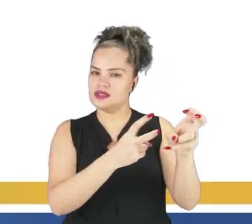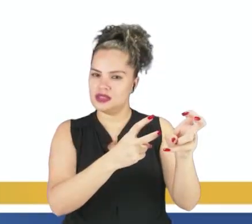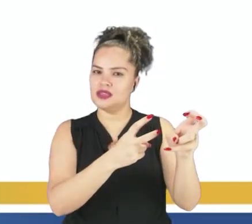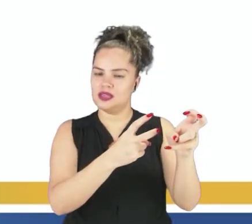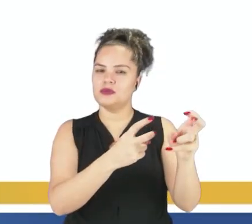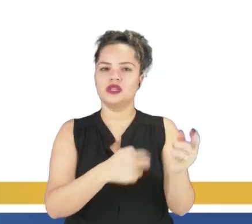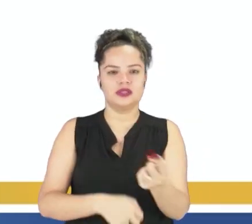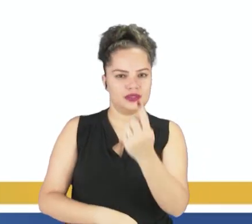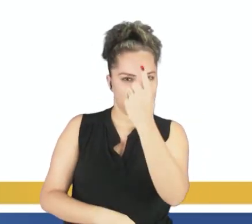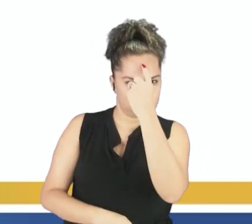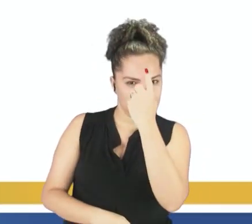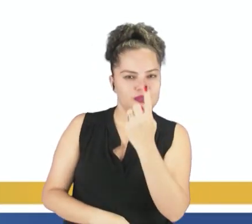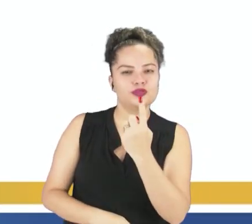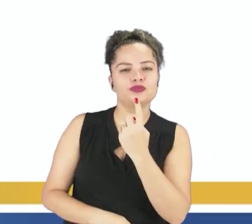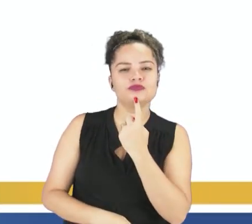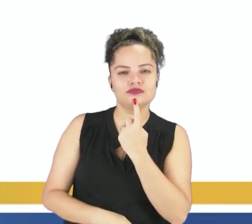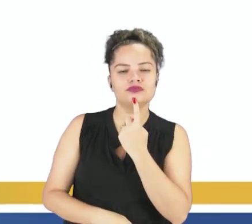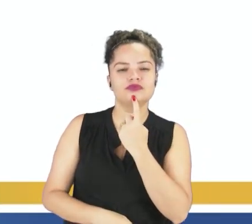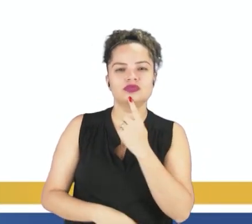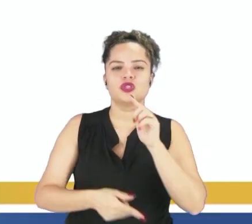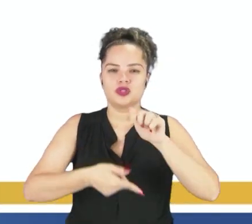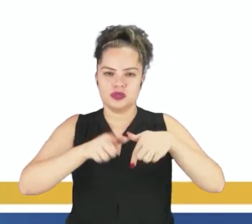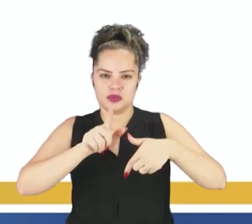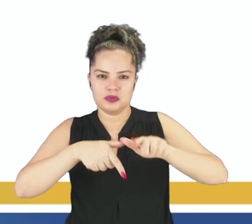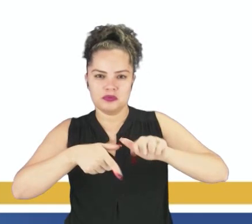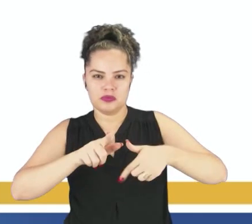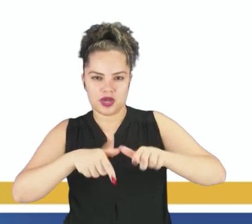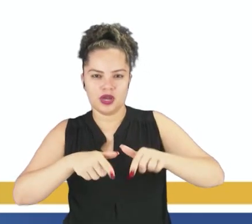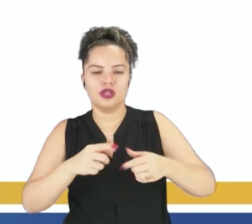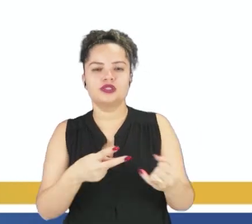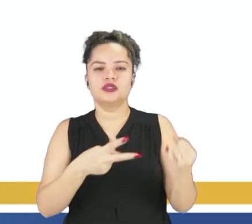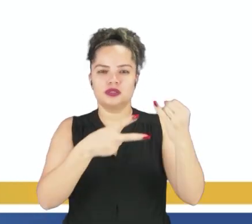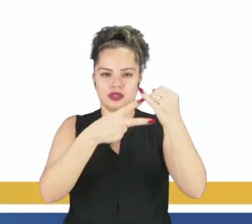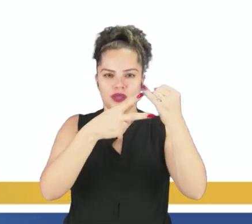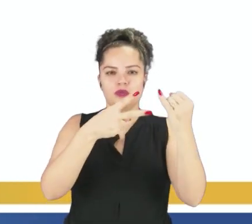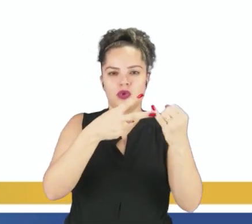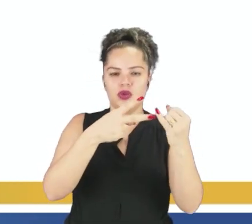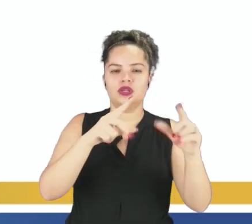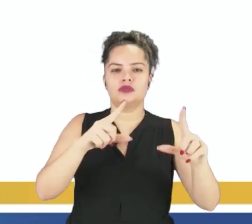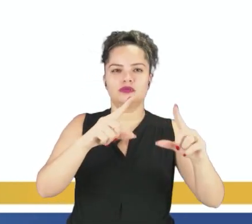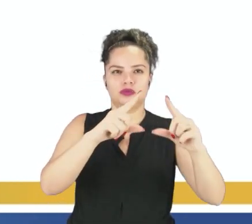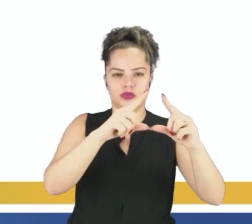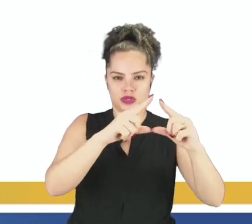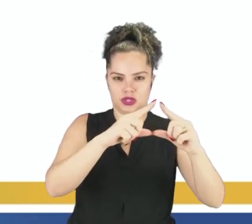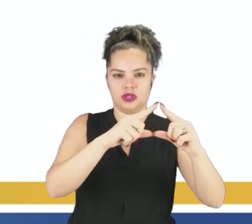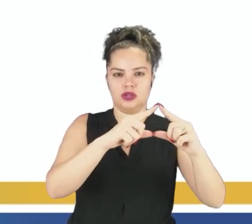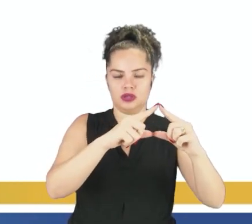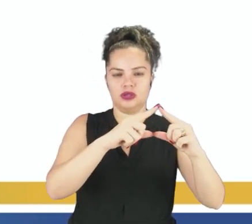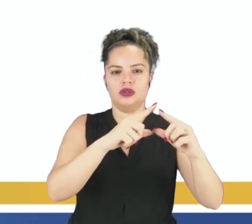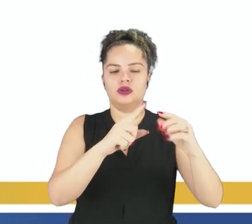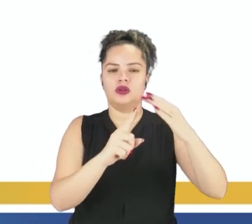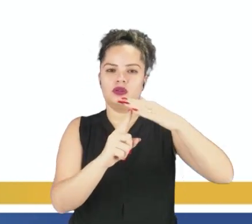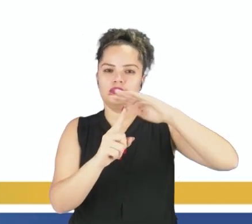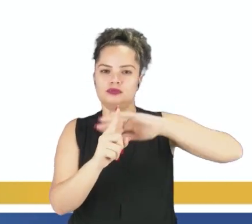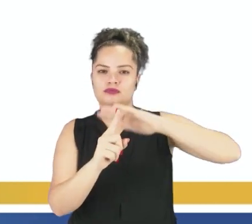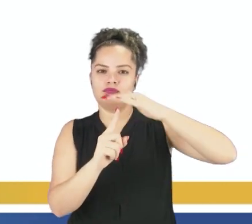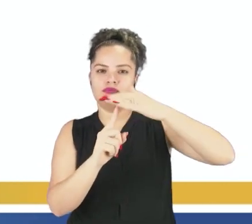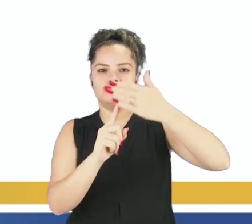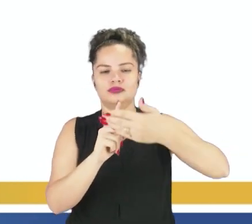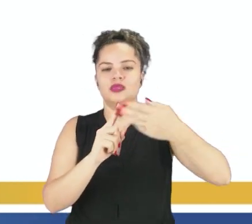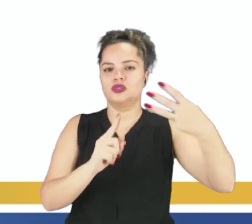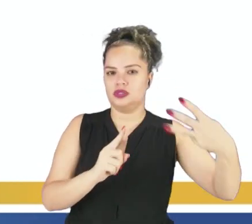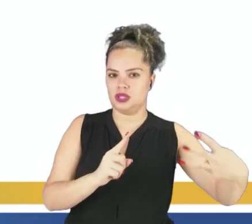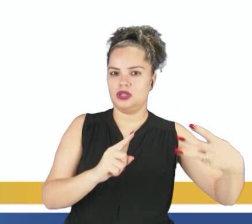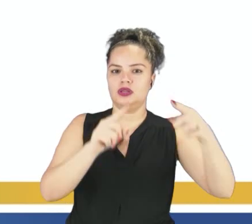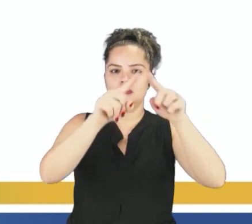que nós temos alguns polígonos, certo? Observe aí, ó, nós temos um triângulo, 3 lados, né? Um quadrado, 4